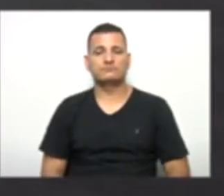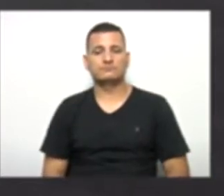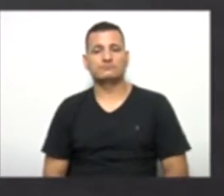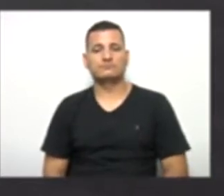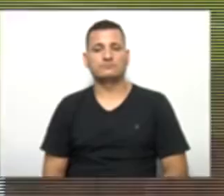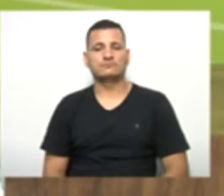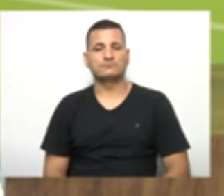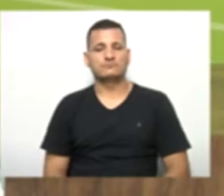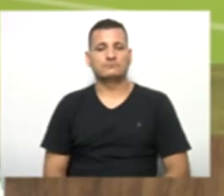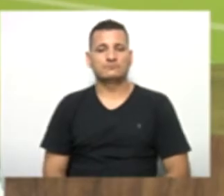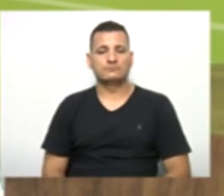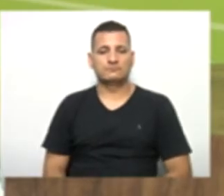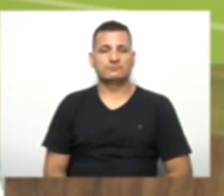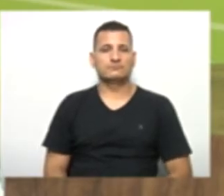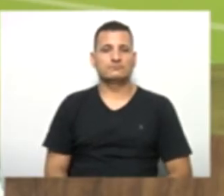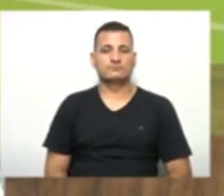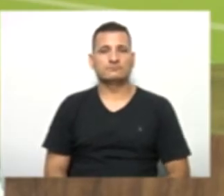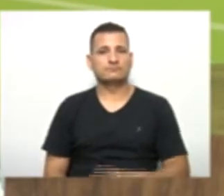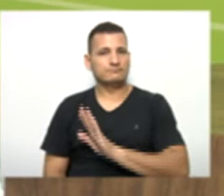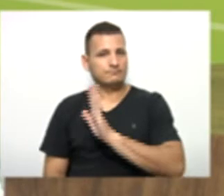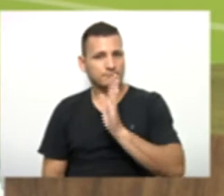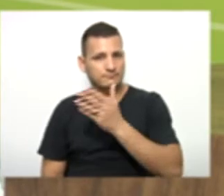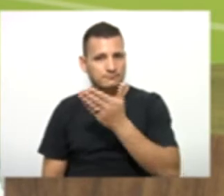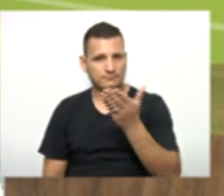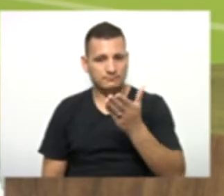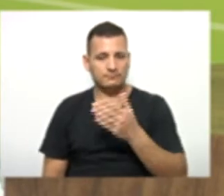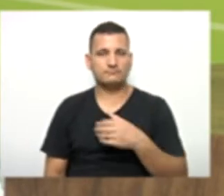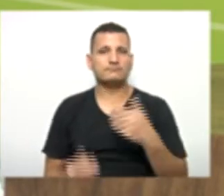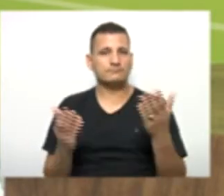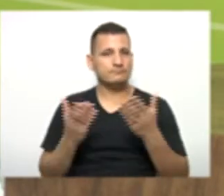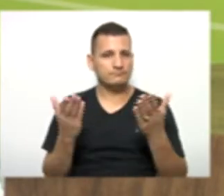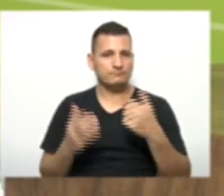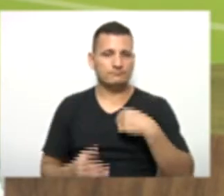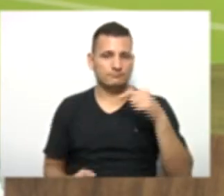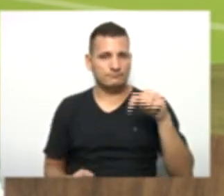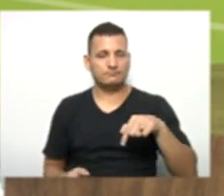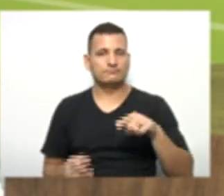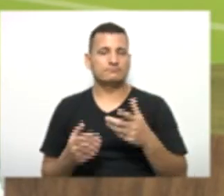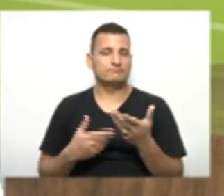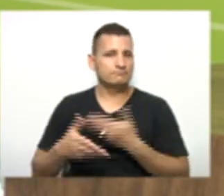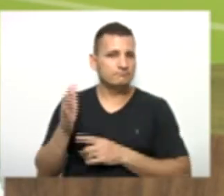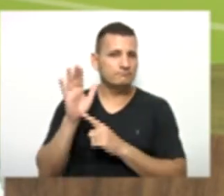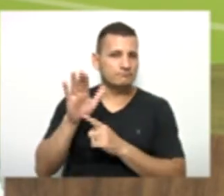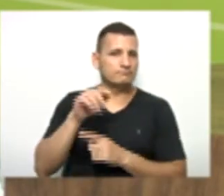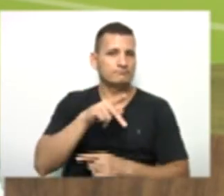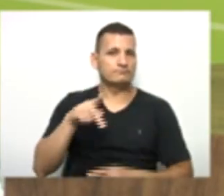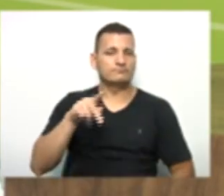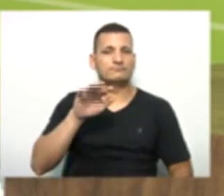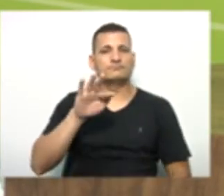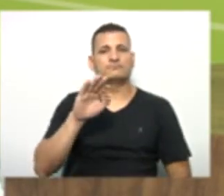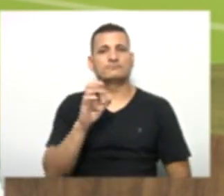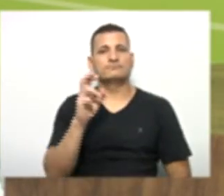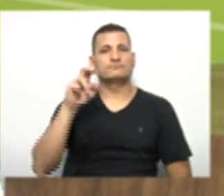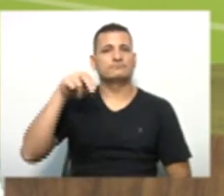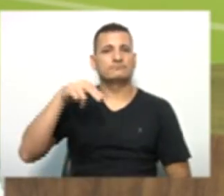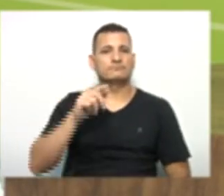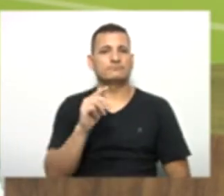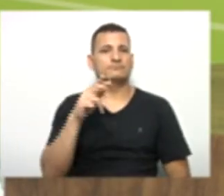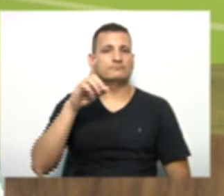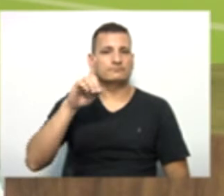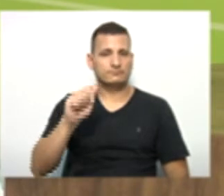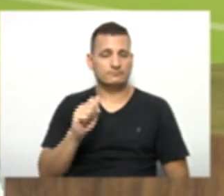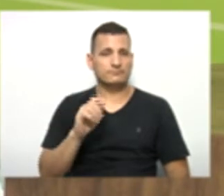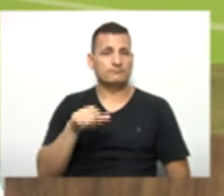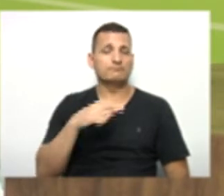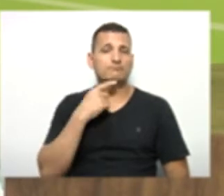cooperativo. Olá, alunos! Eu estou aqui hoje também colaborando com a professora Fernanda e surgiu uma dúvida. Os alunos